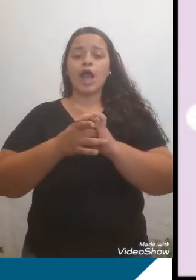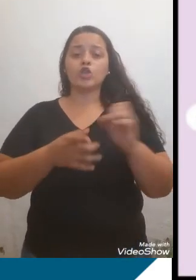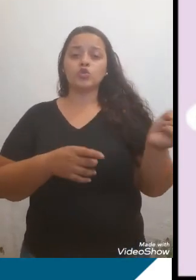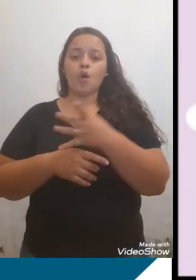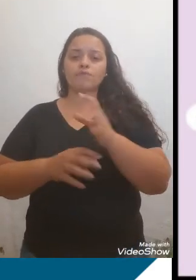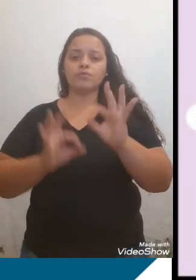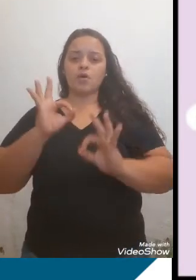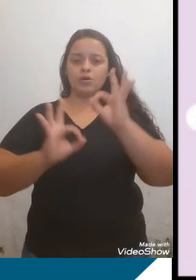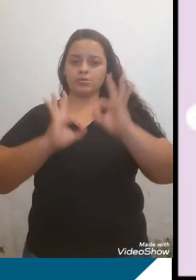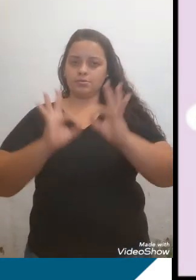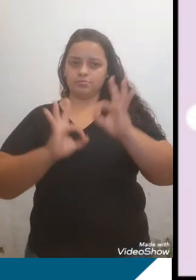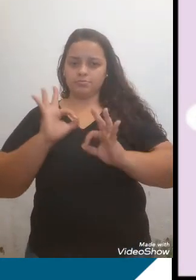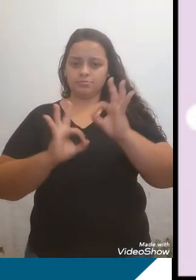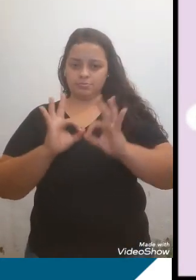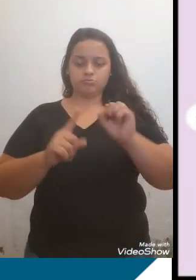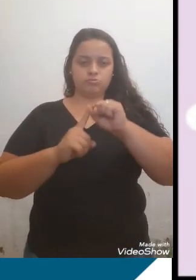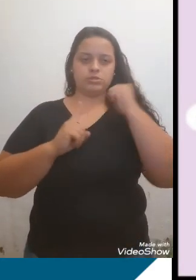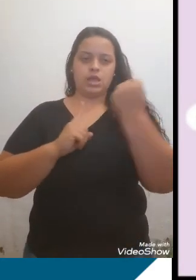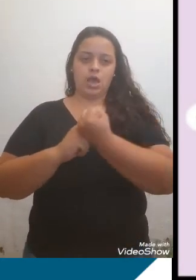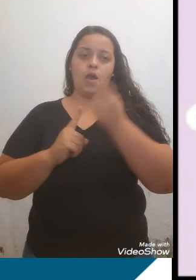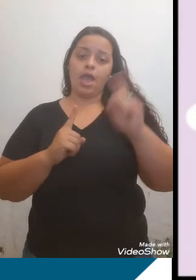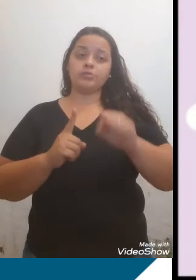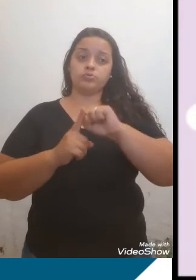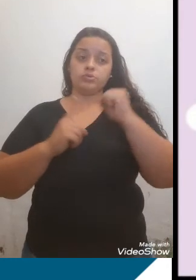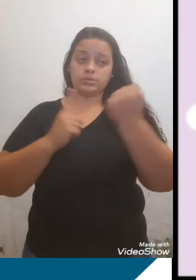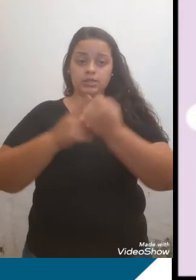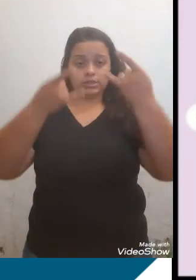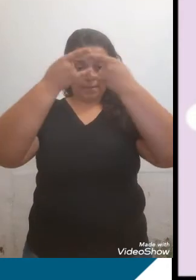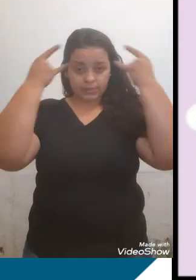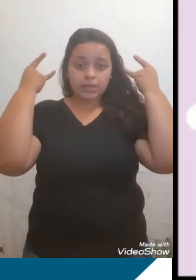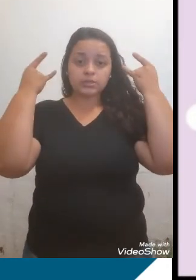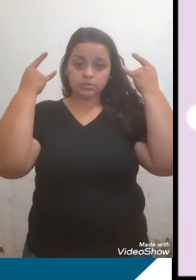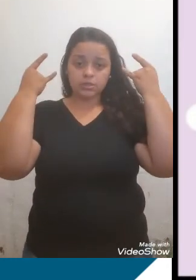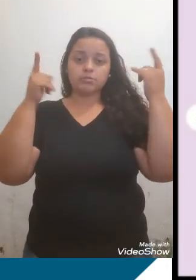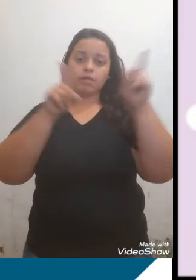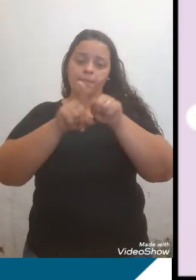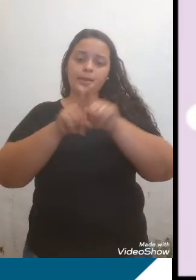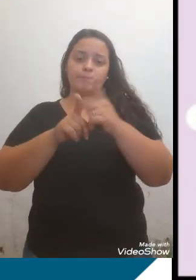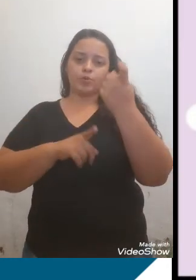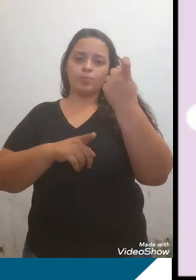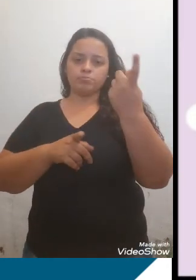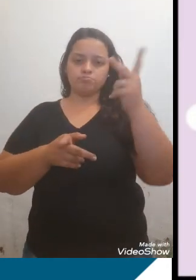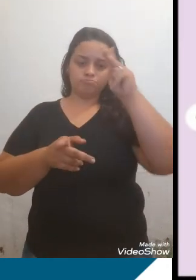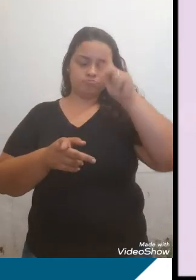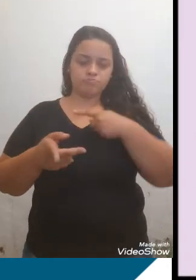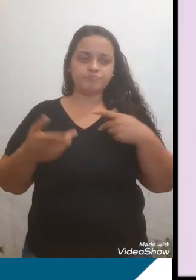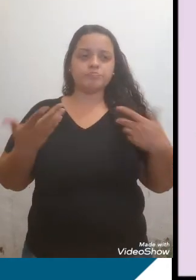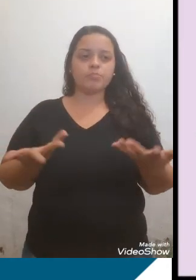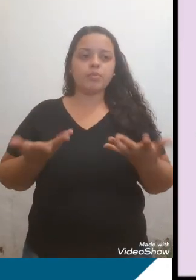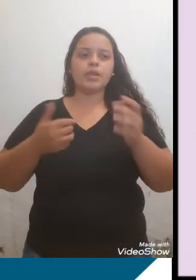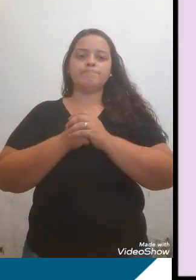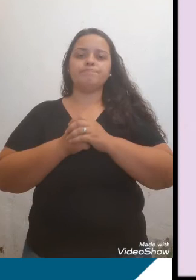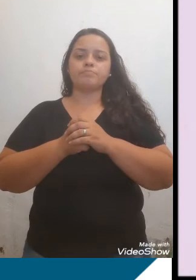uma nova ordem, que é a ordem social, que é a sociedade capitalista e monopolista.